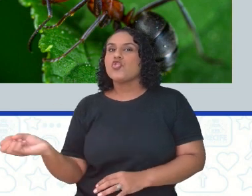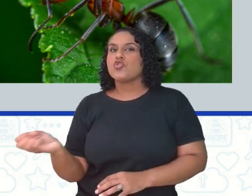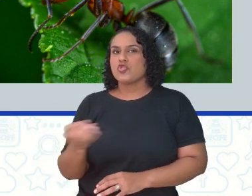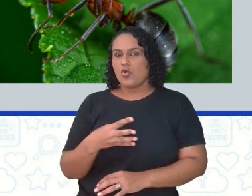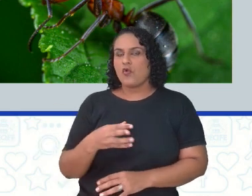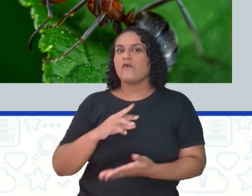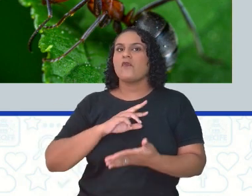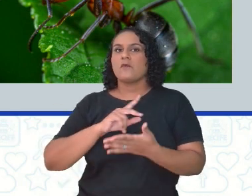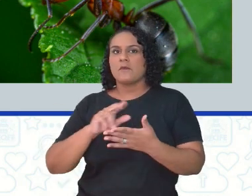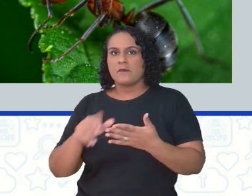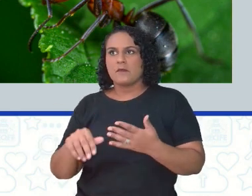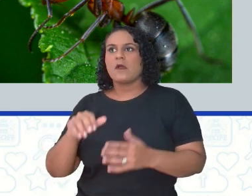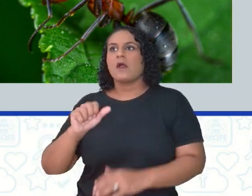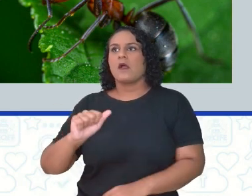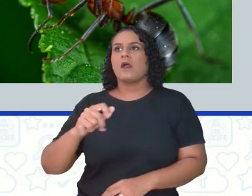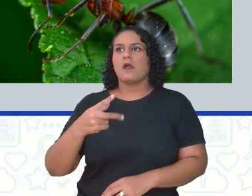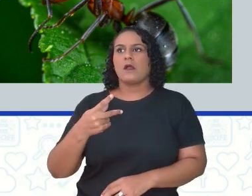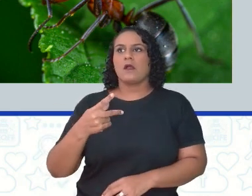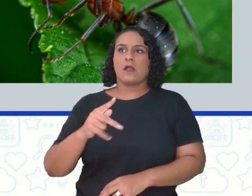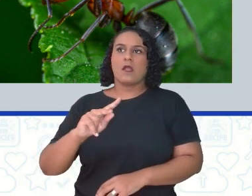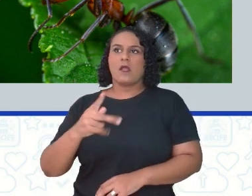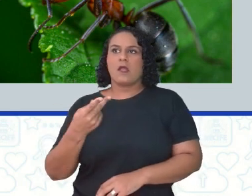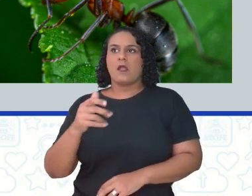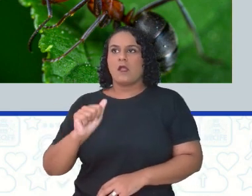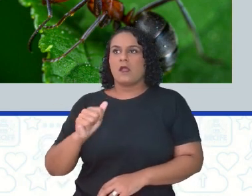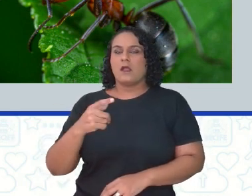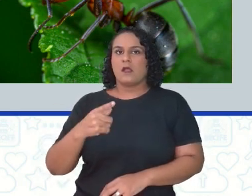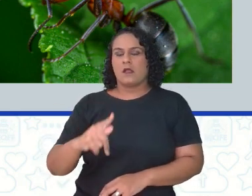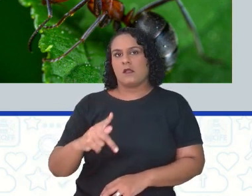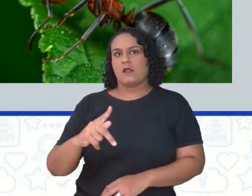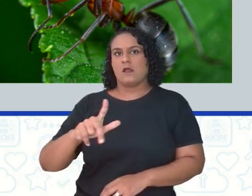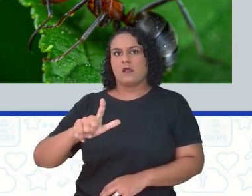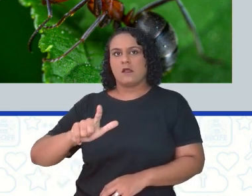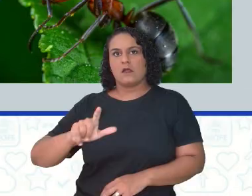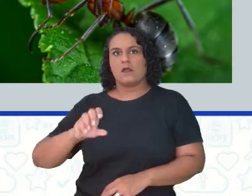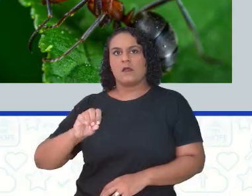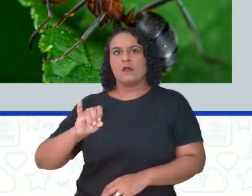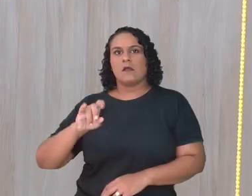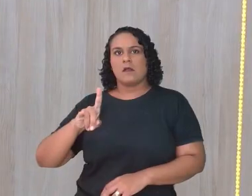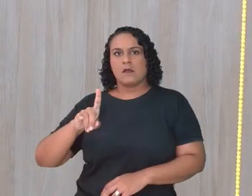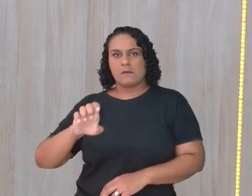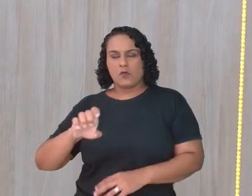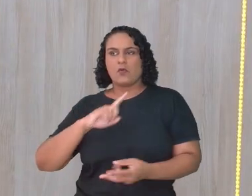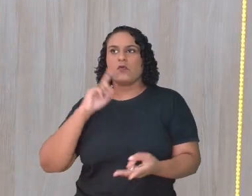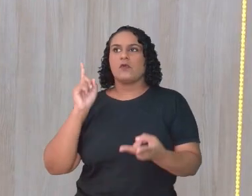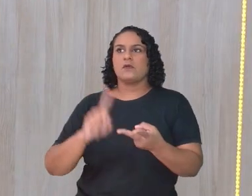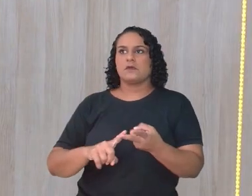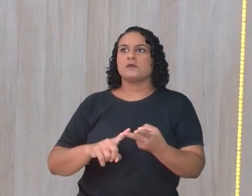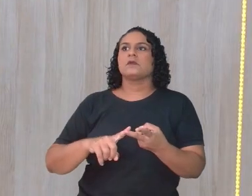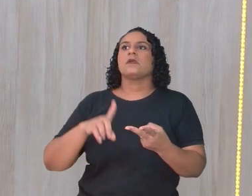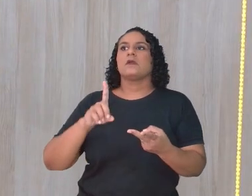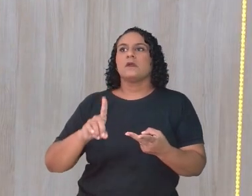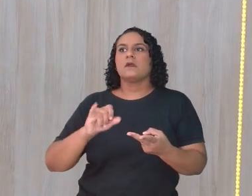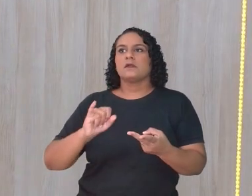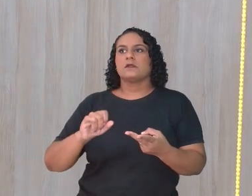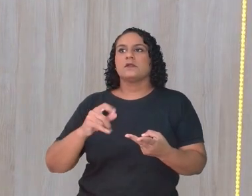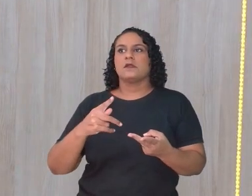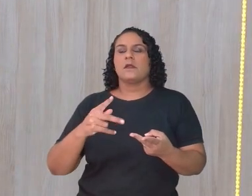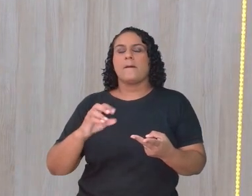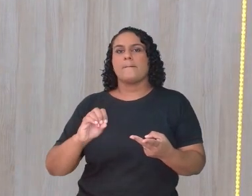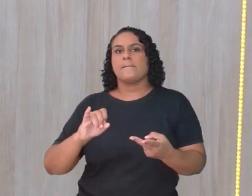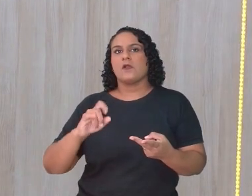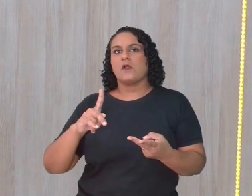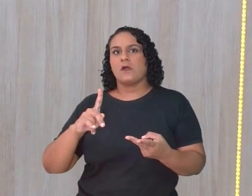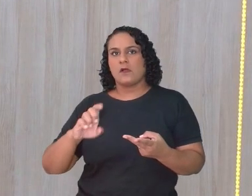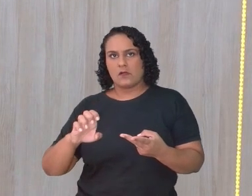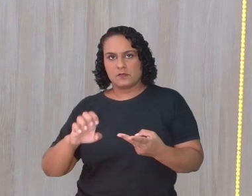ser haploide ou diploide, dependendo da espécie. Ou seja, ou que tenha um cromossomo haploide ou